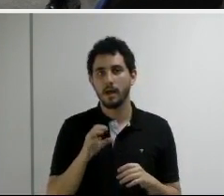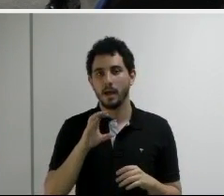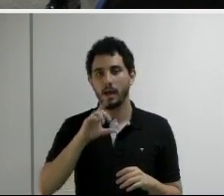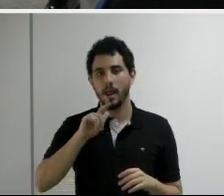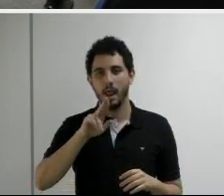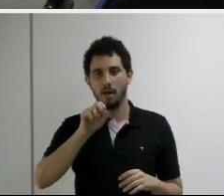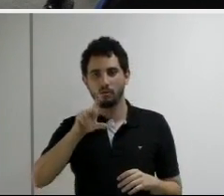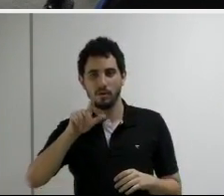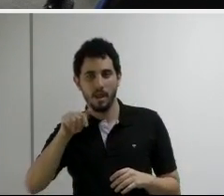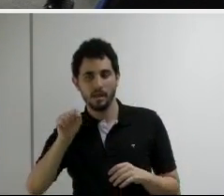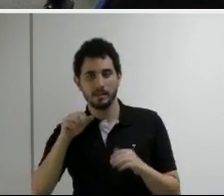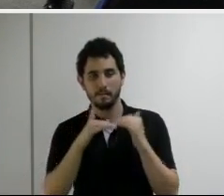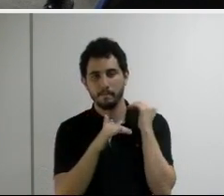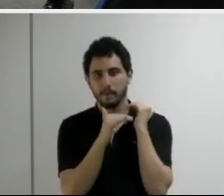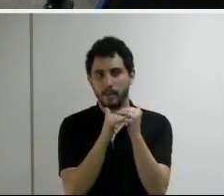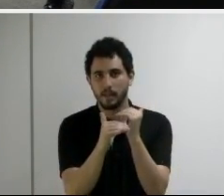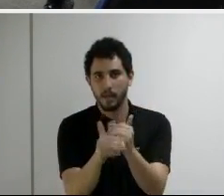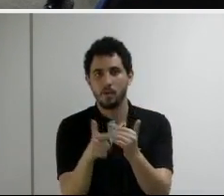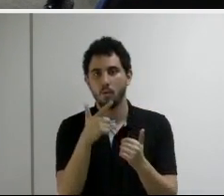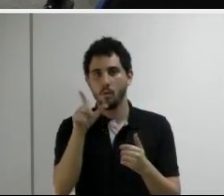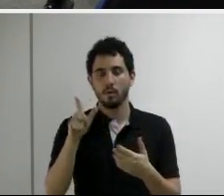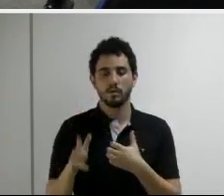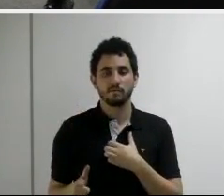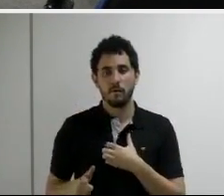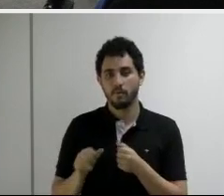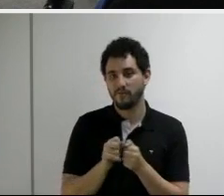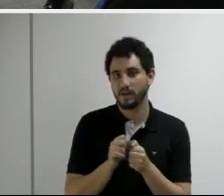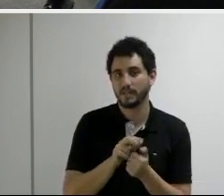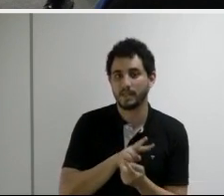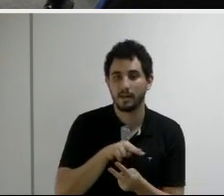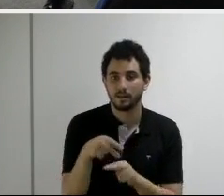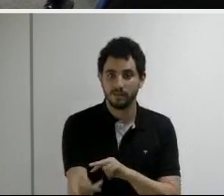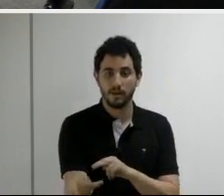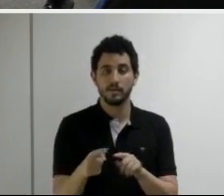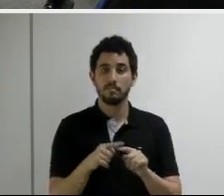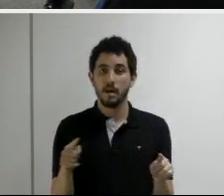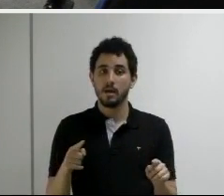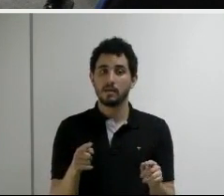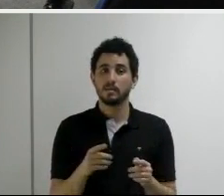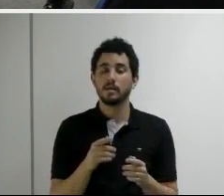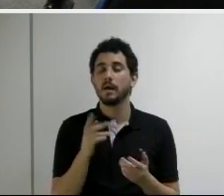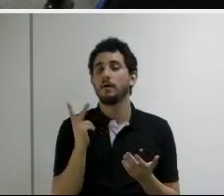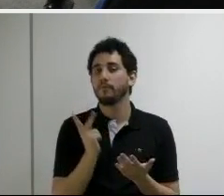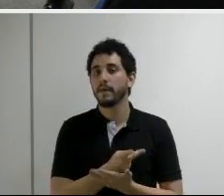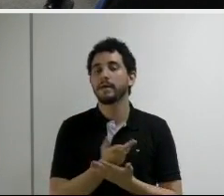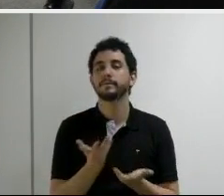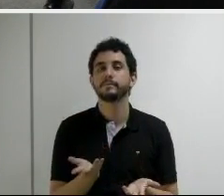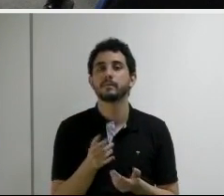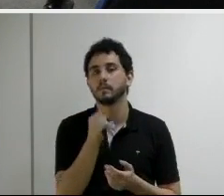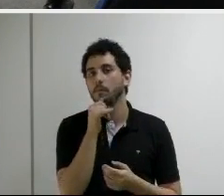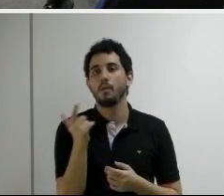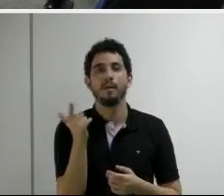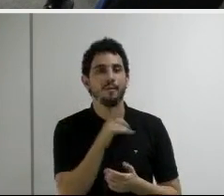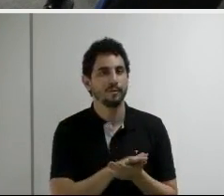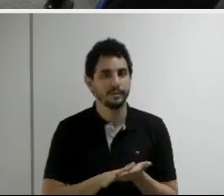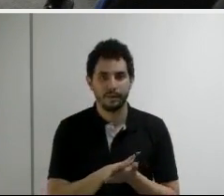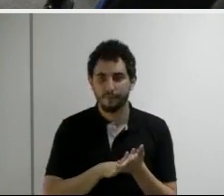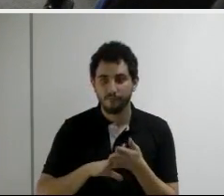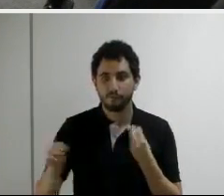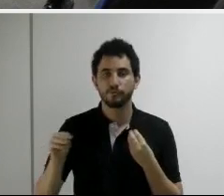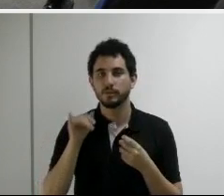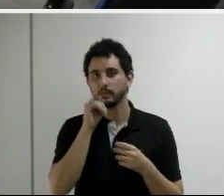padrão e outras maneiras de você poder fazer a transferência, mas você acaba, a gente não consegue fugir daquele